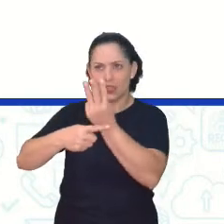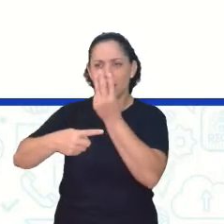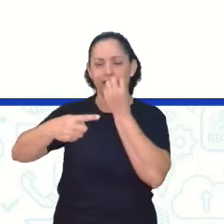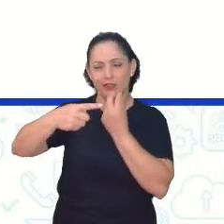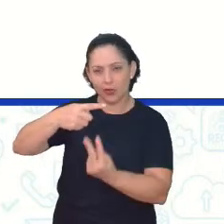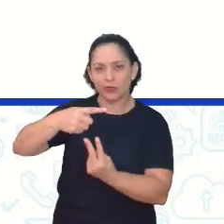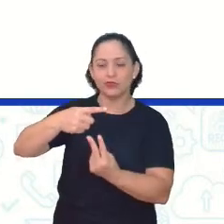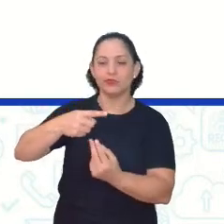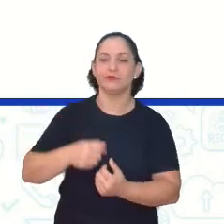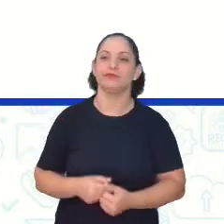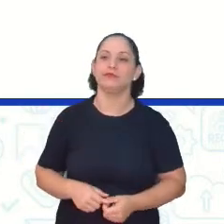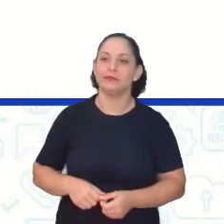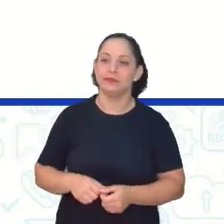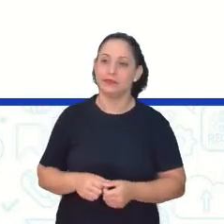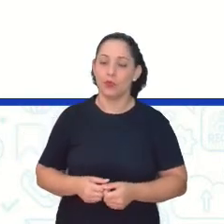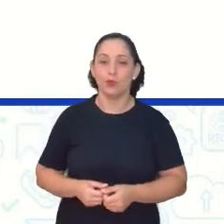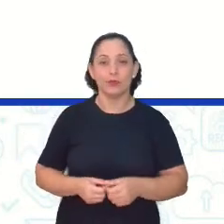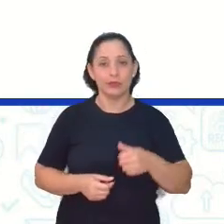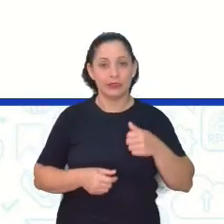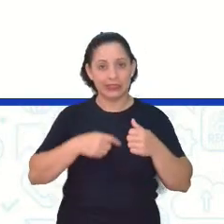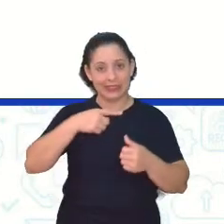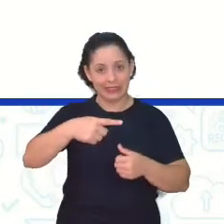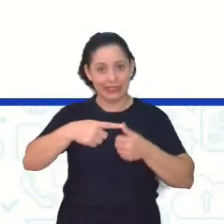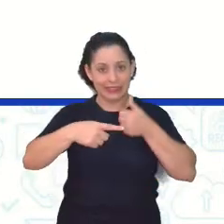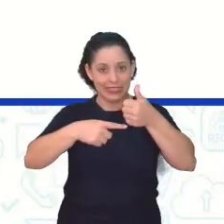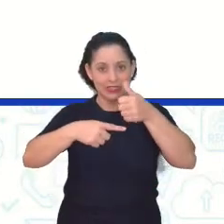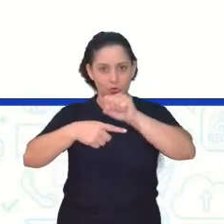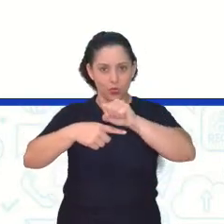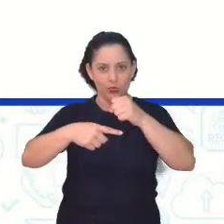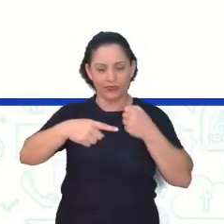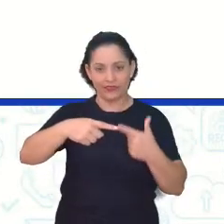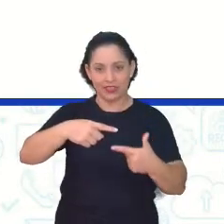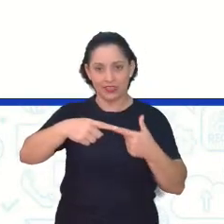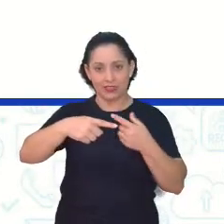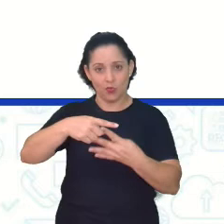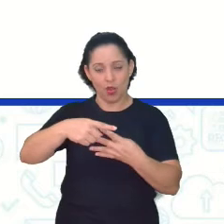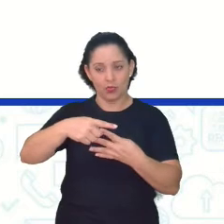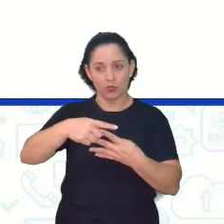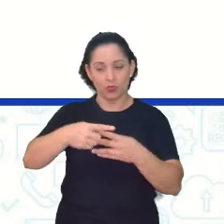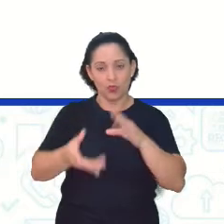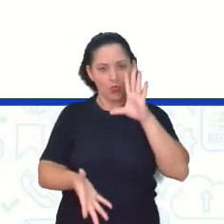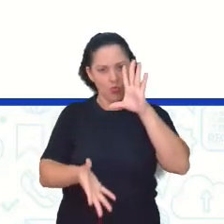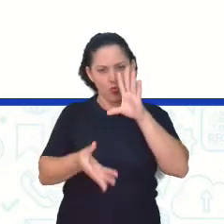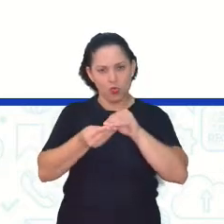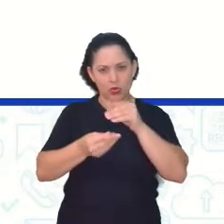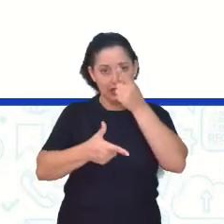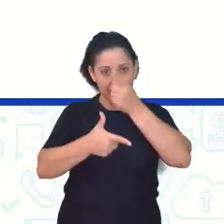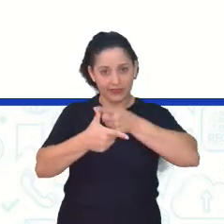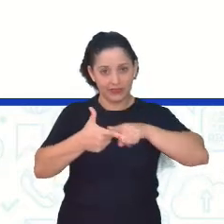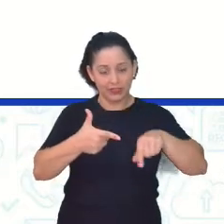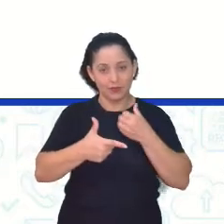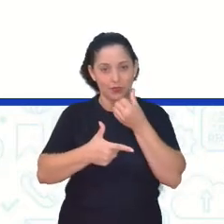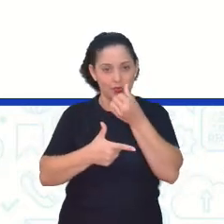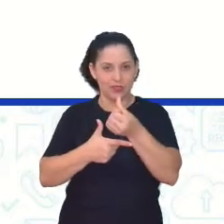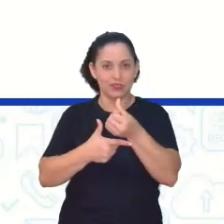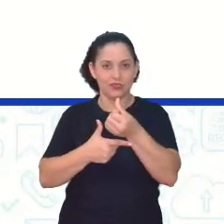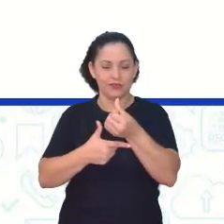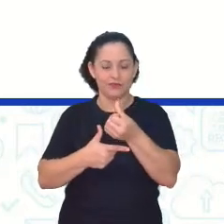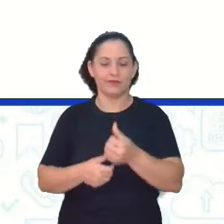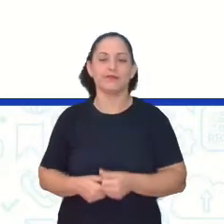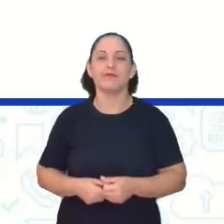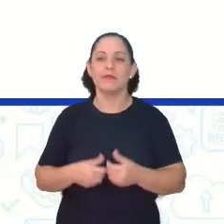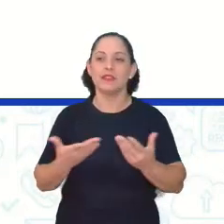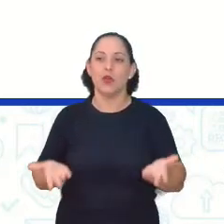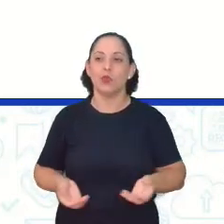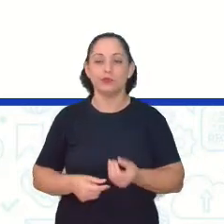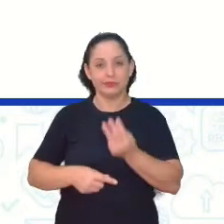ó, que 18 está para 24. Dá para simplificar por 6. Que vai dar aí, ó, 3 está para